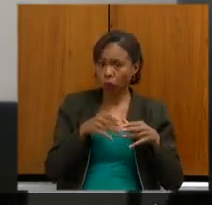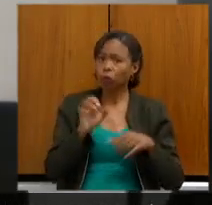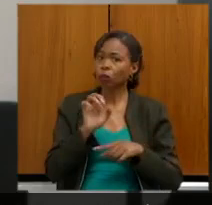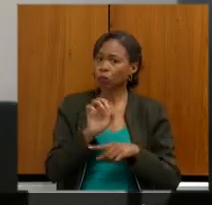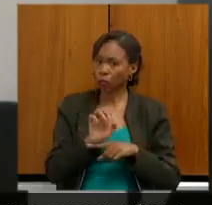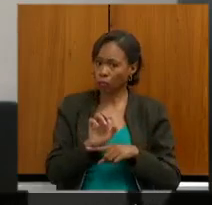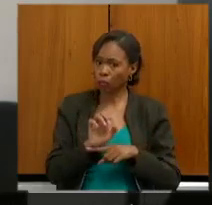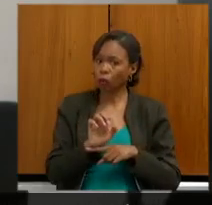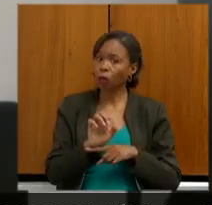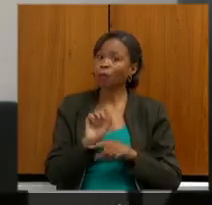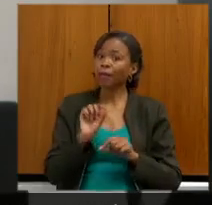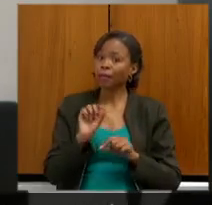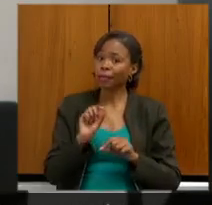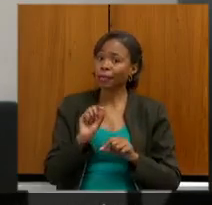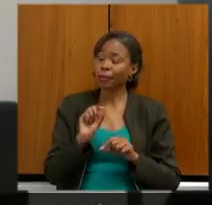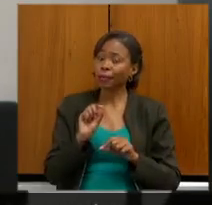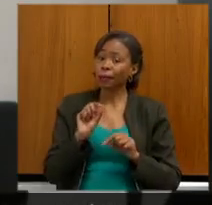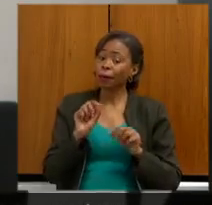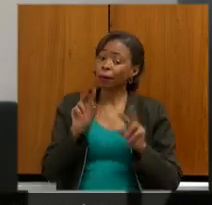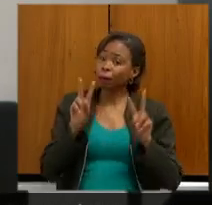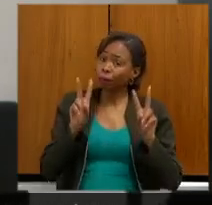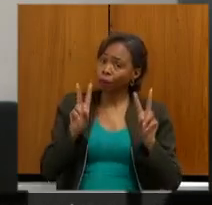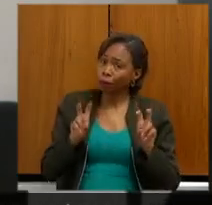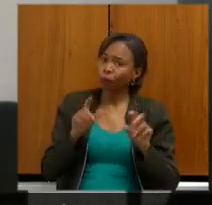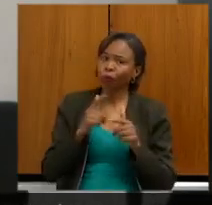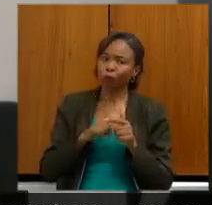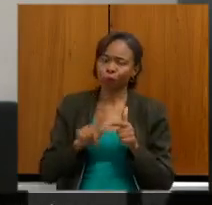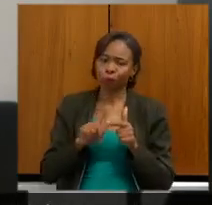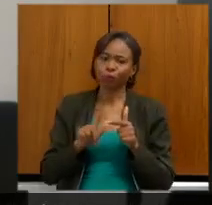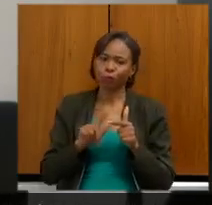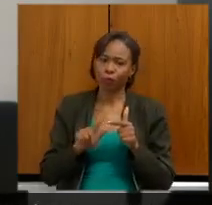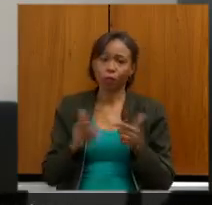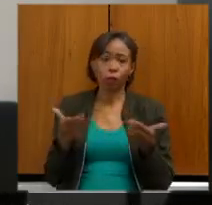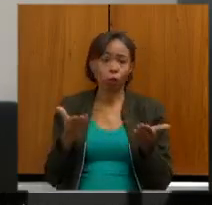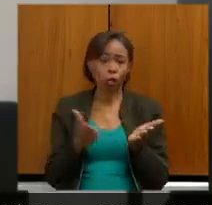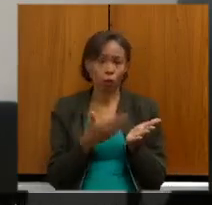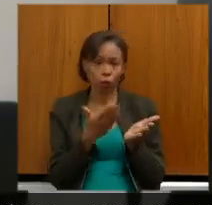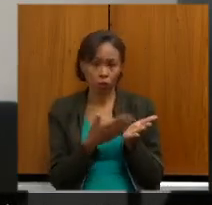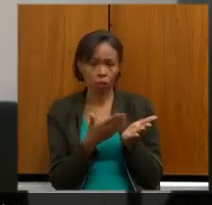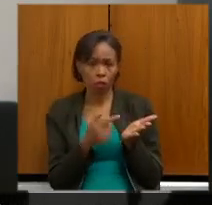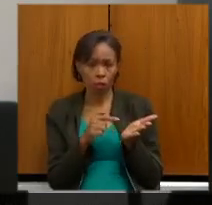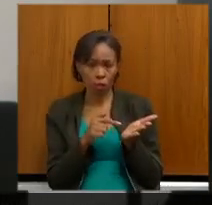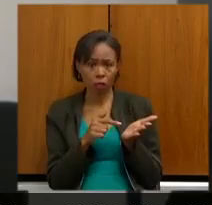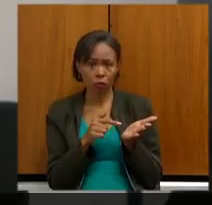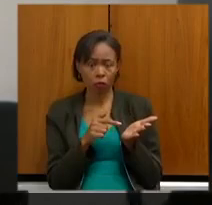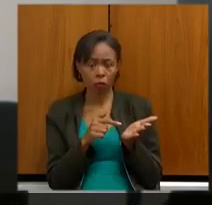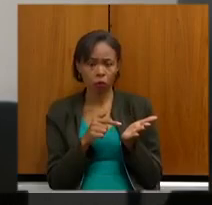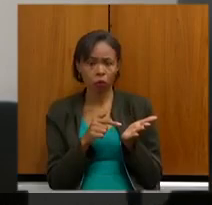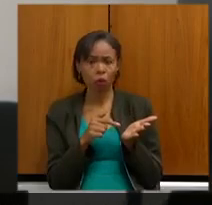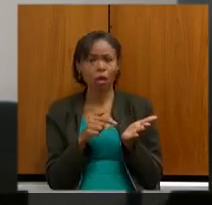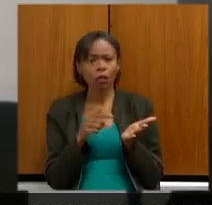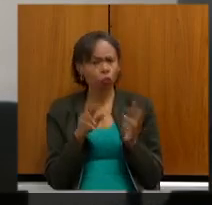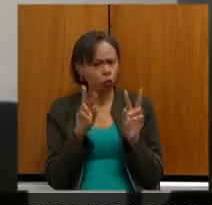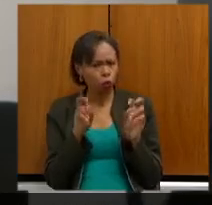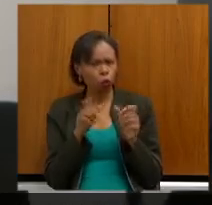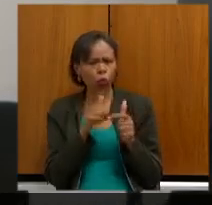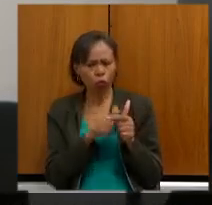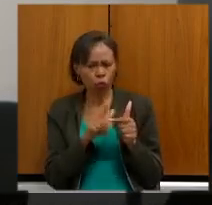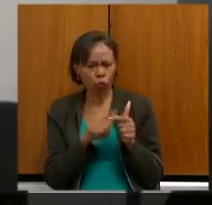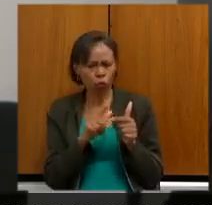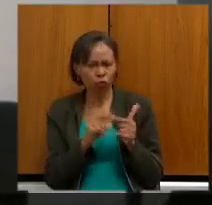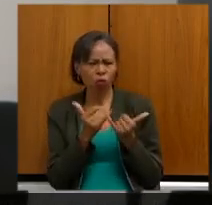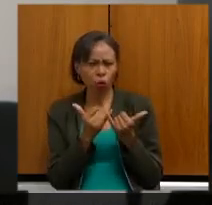os conflitos que hoje trouxe aqui o livro né que é esse catálogo aqui dos conflitos de